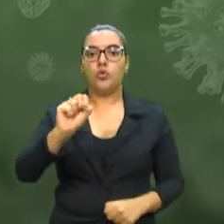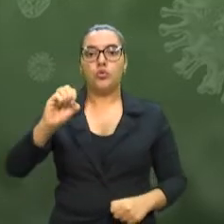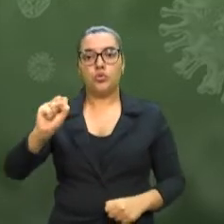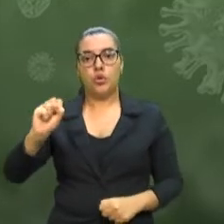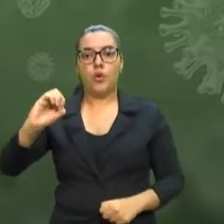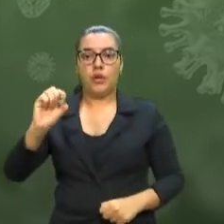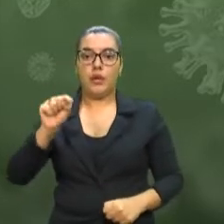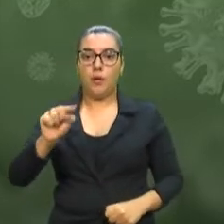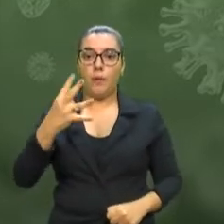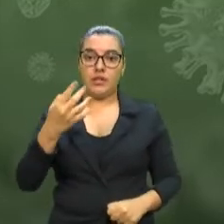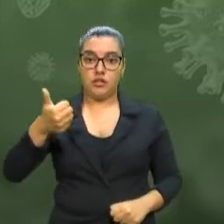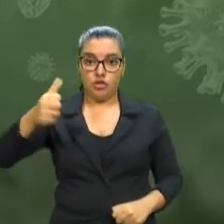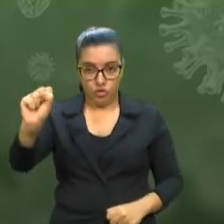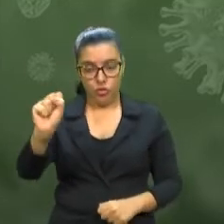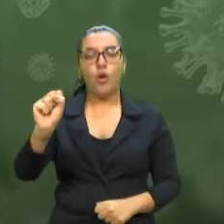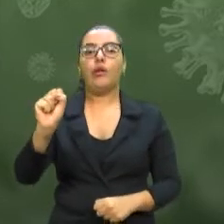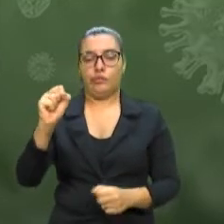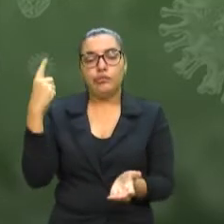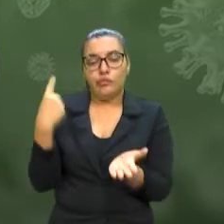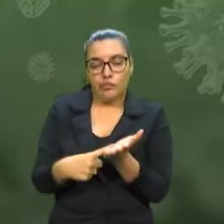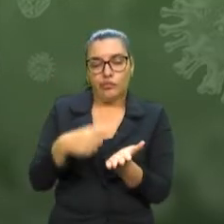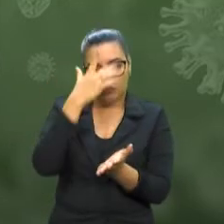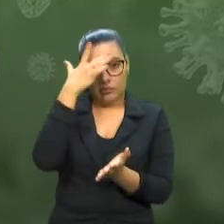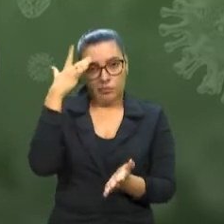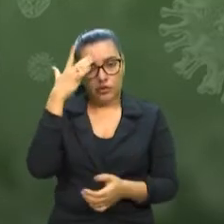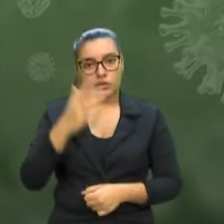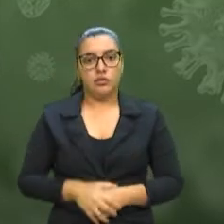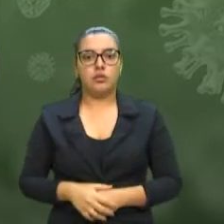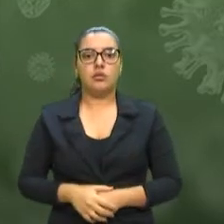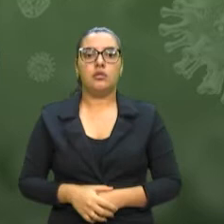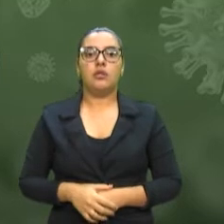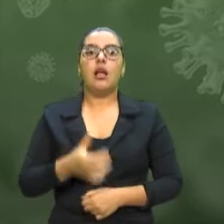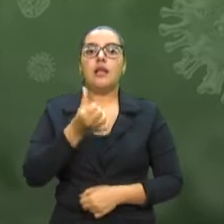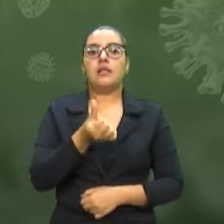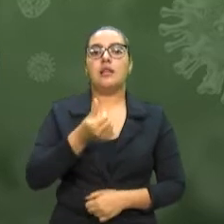880.418 casos foram confirmados no estado e